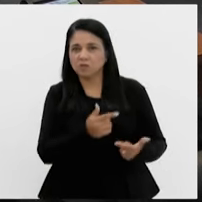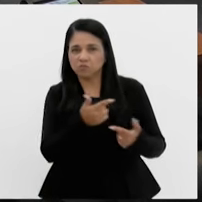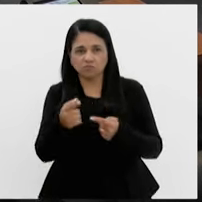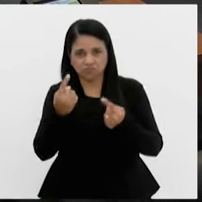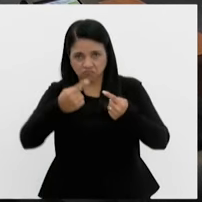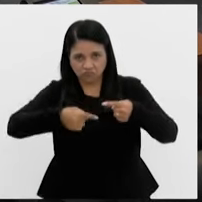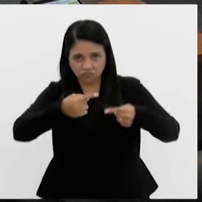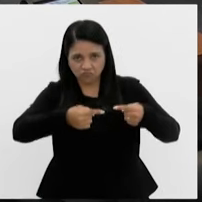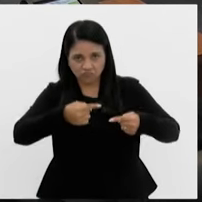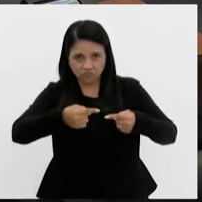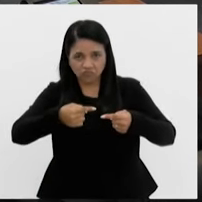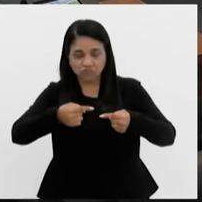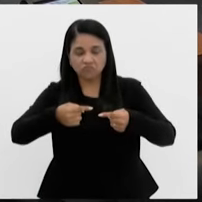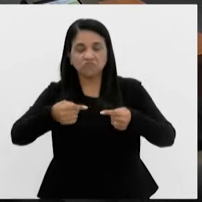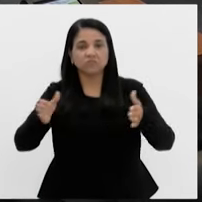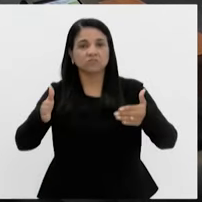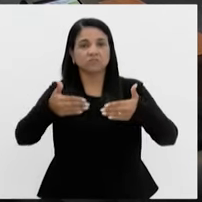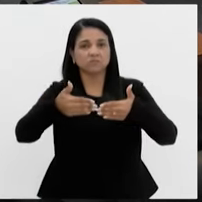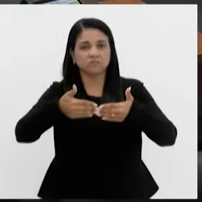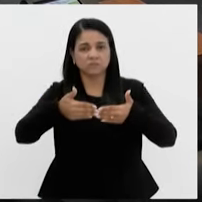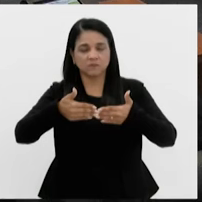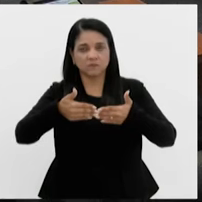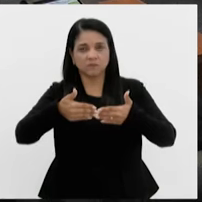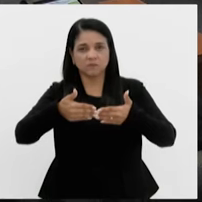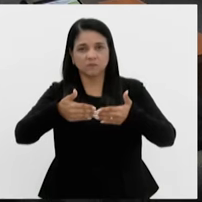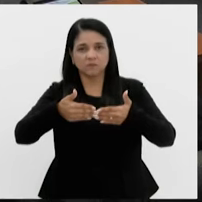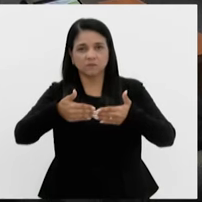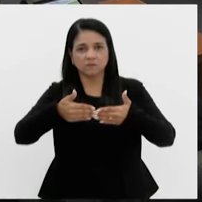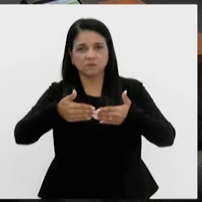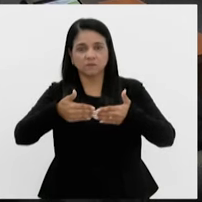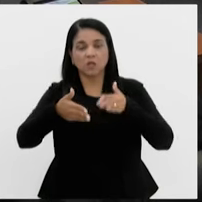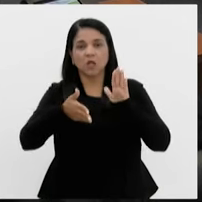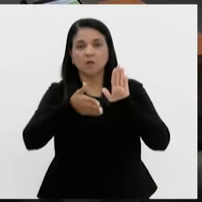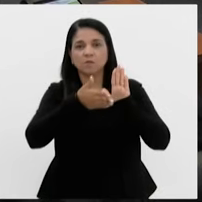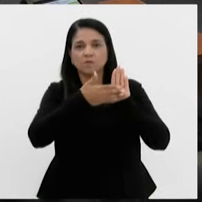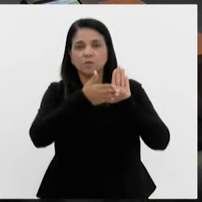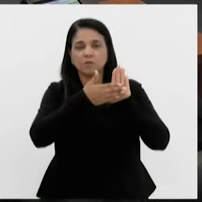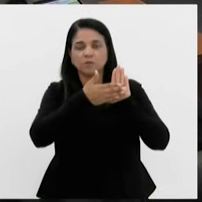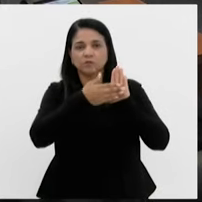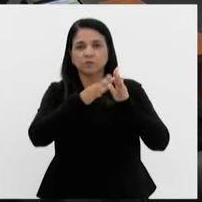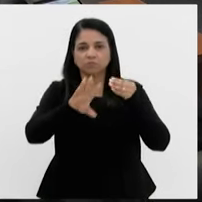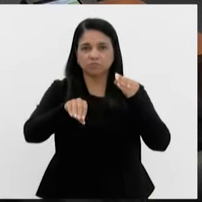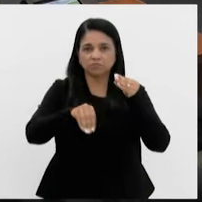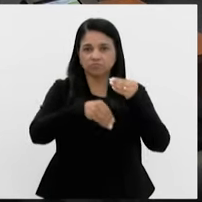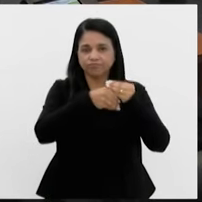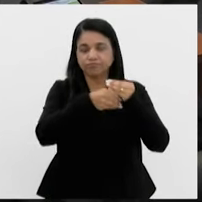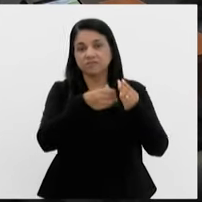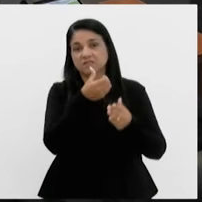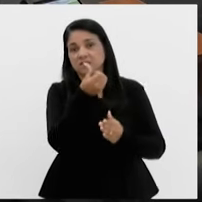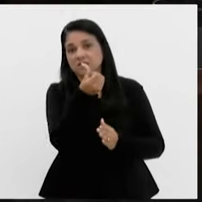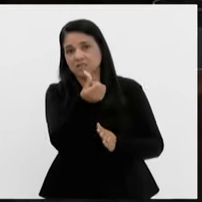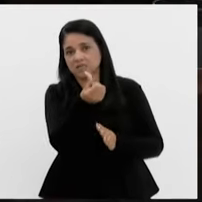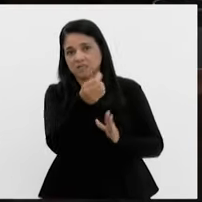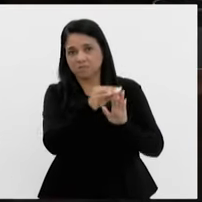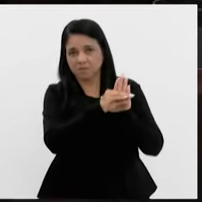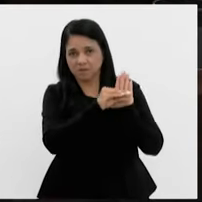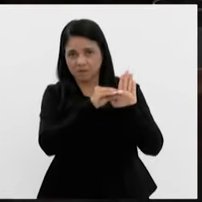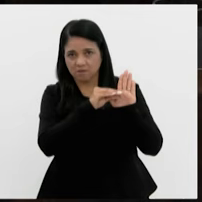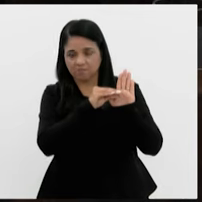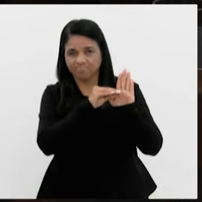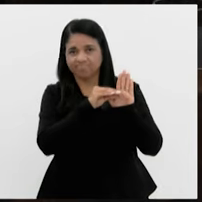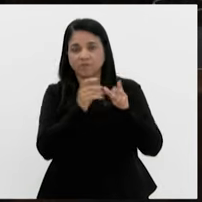discutir encerrada a discussão A presente proposta recebeu seis emendas e retorna às